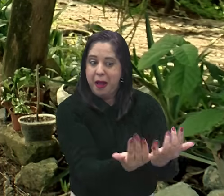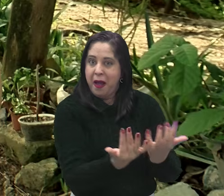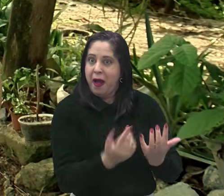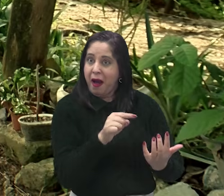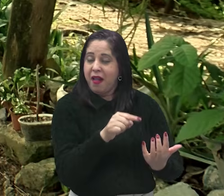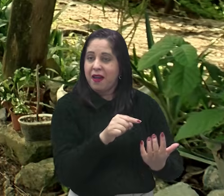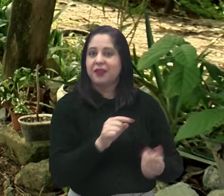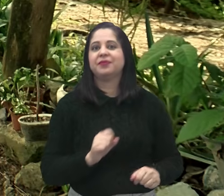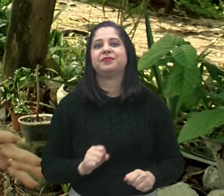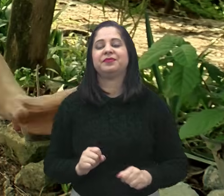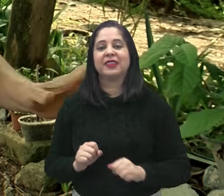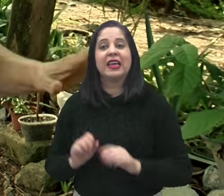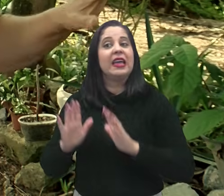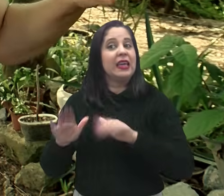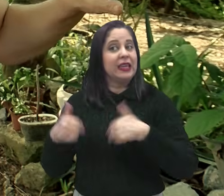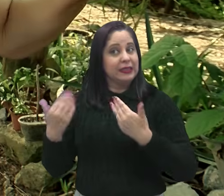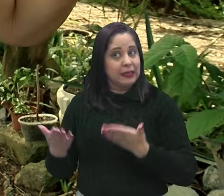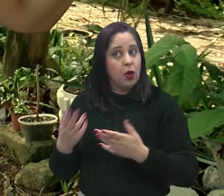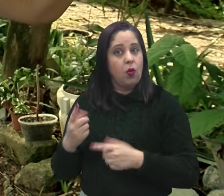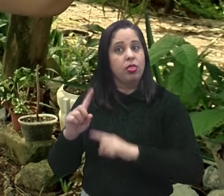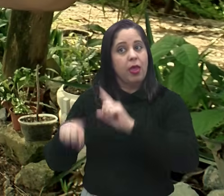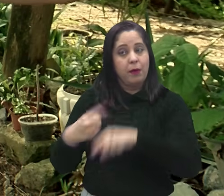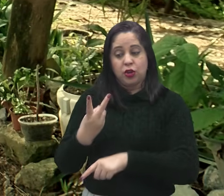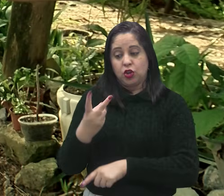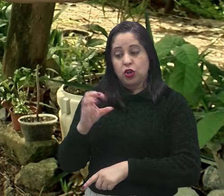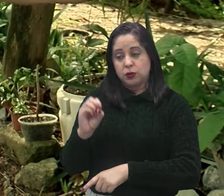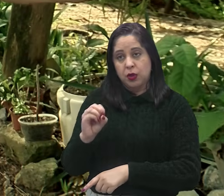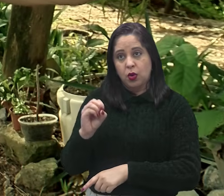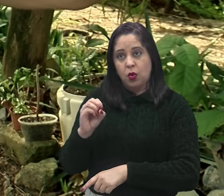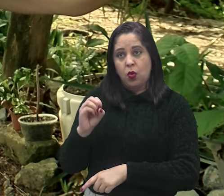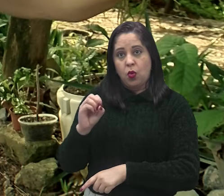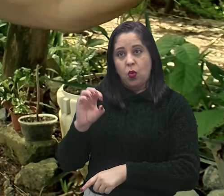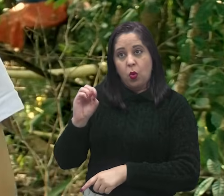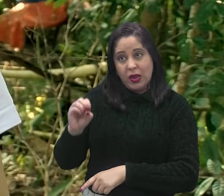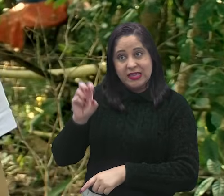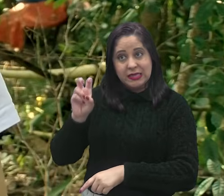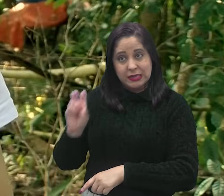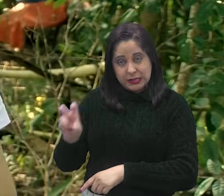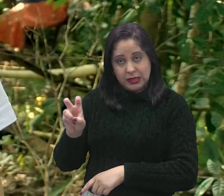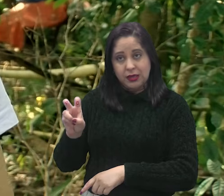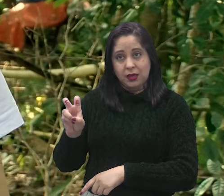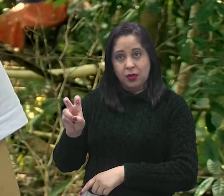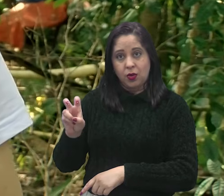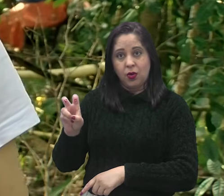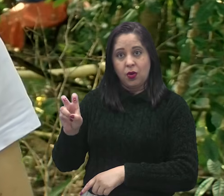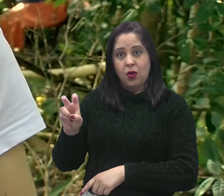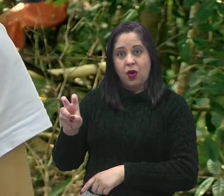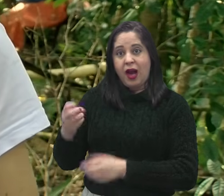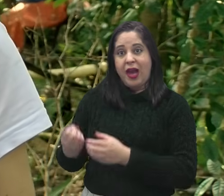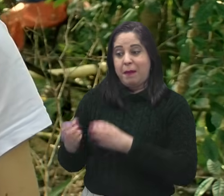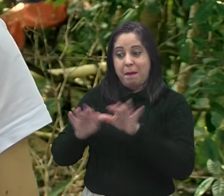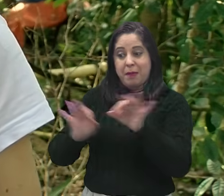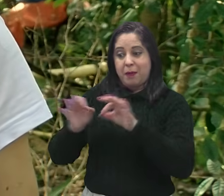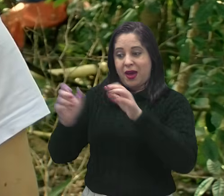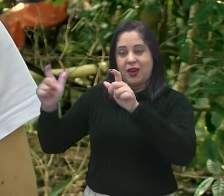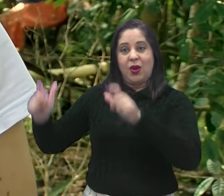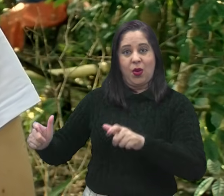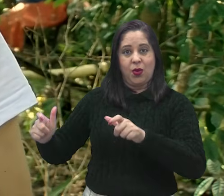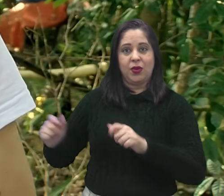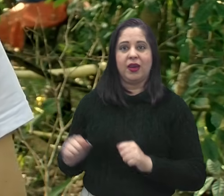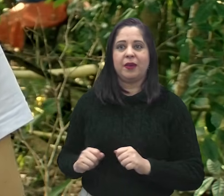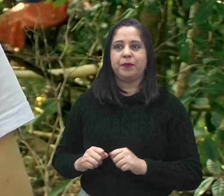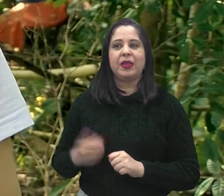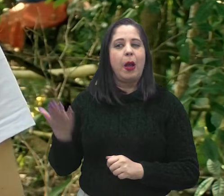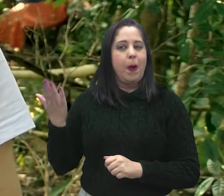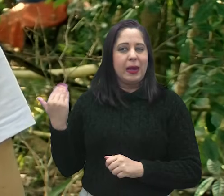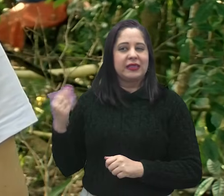final de 2015 para cá é que começou a sonhar com esse espaço aqui. Naquela época era chamado Fazendinha por causa da